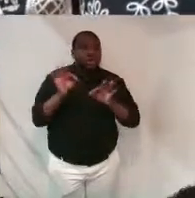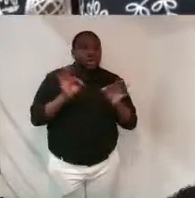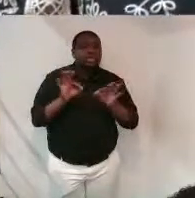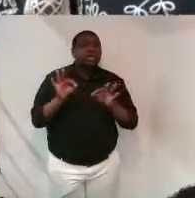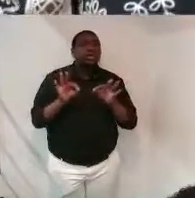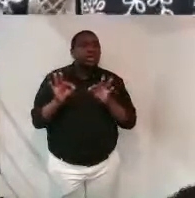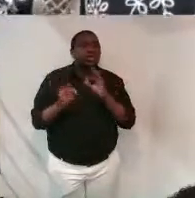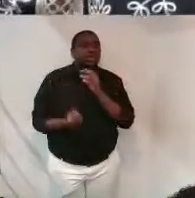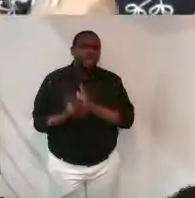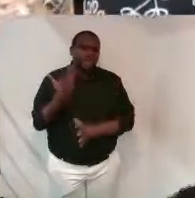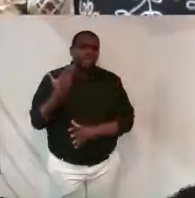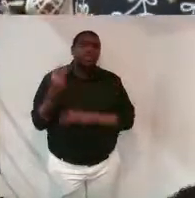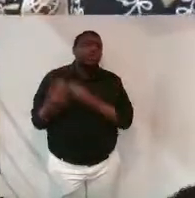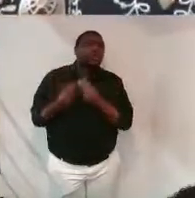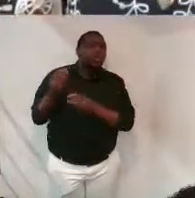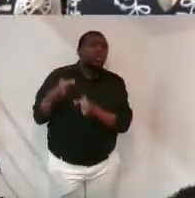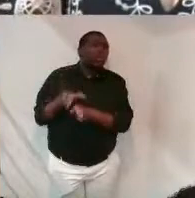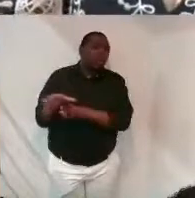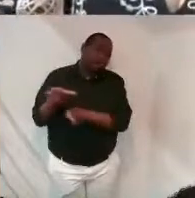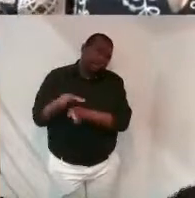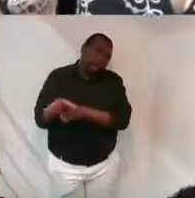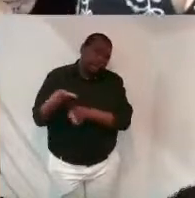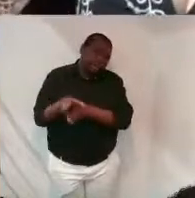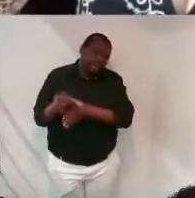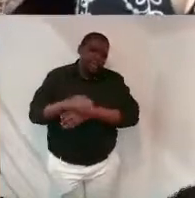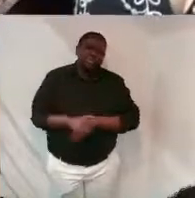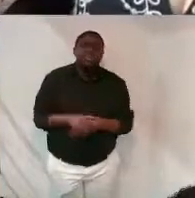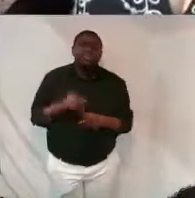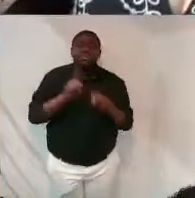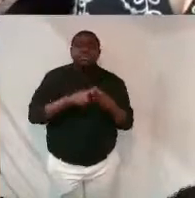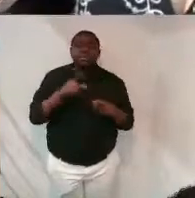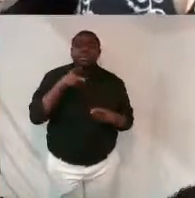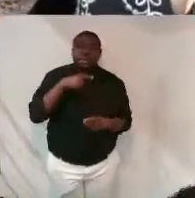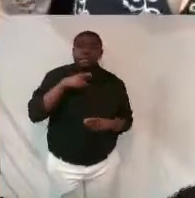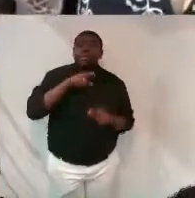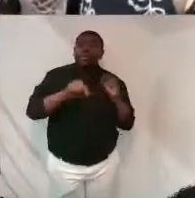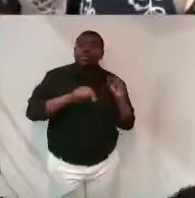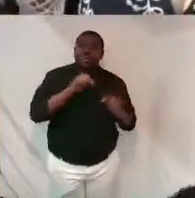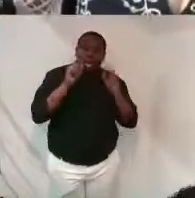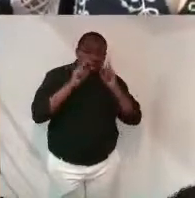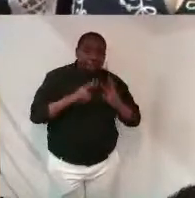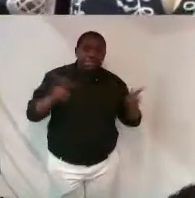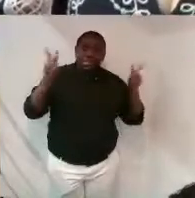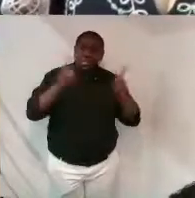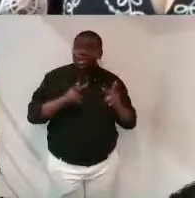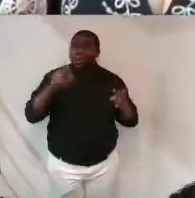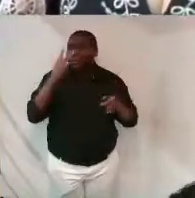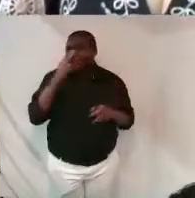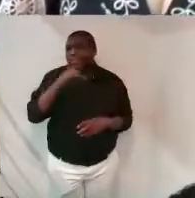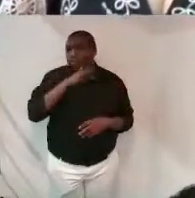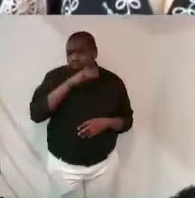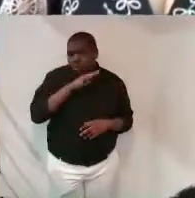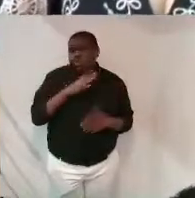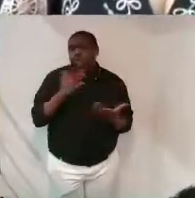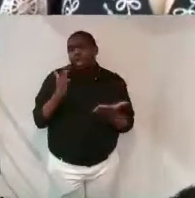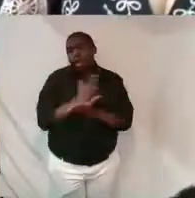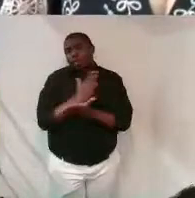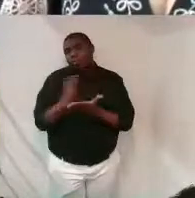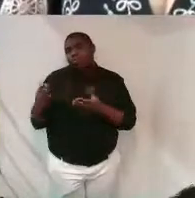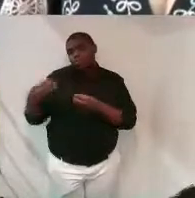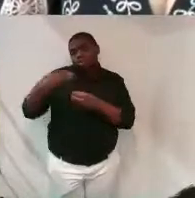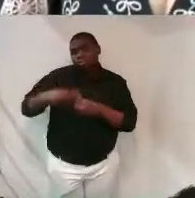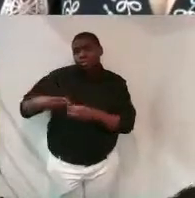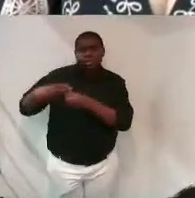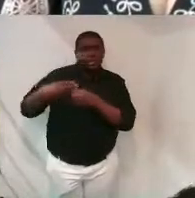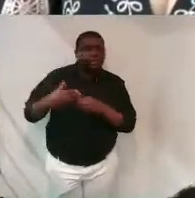de referência. Nós temos ainda um cenário bastante desfavorável nesse sentido, muitos dos municípios não instituíram as